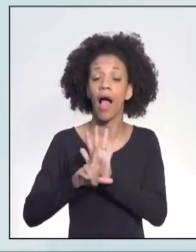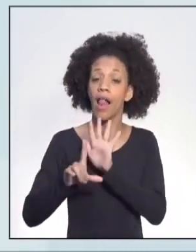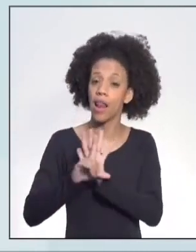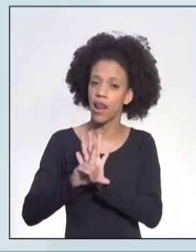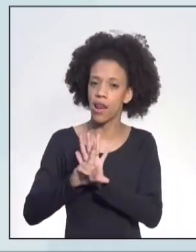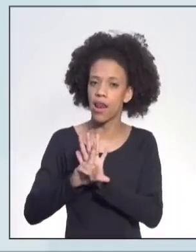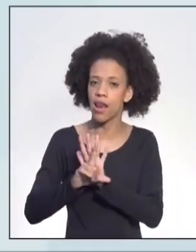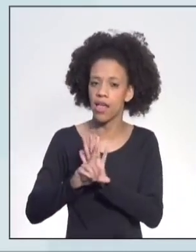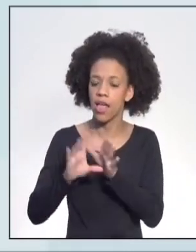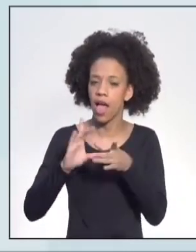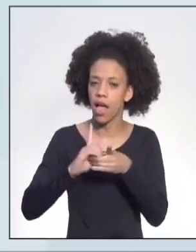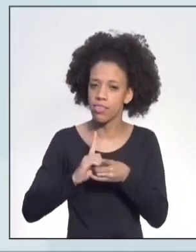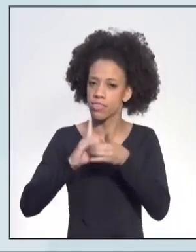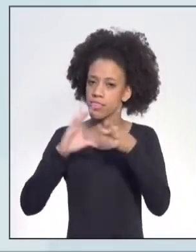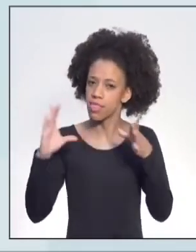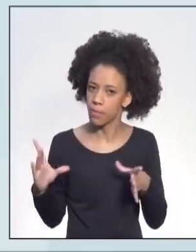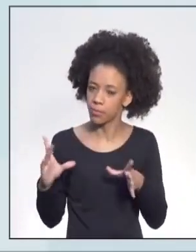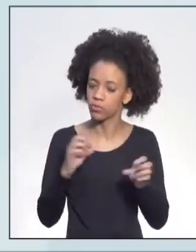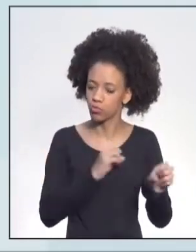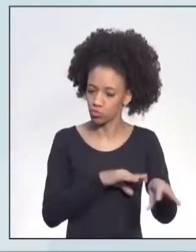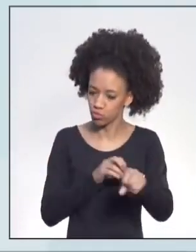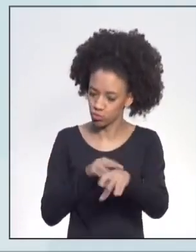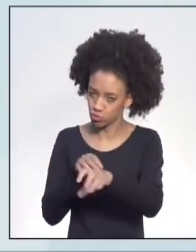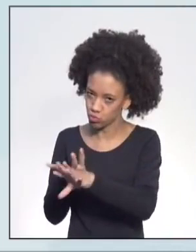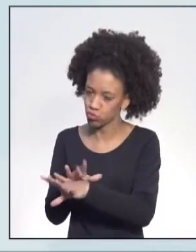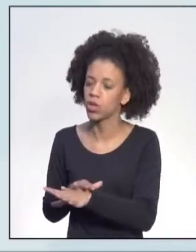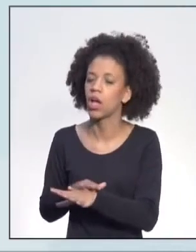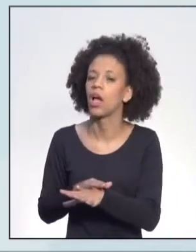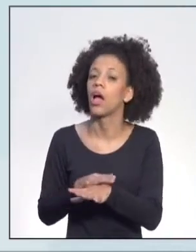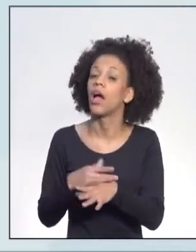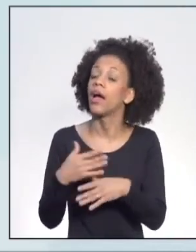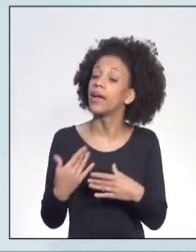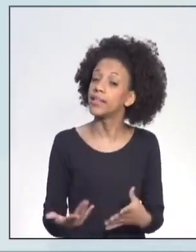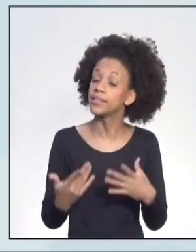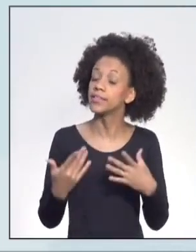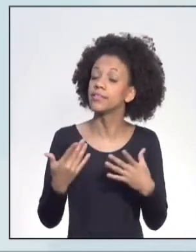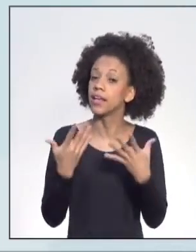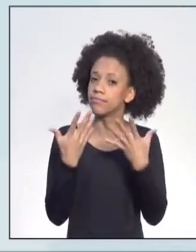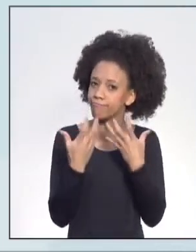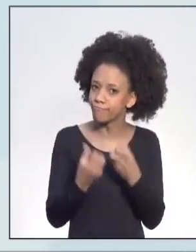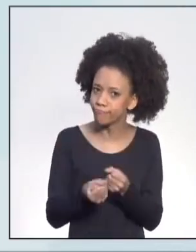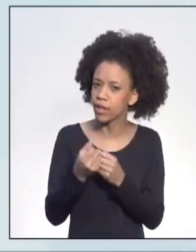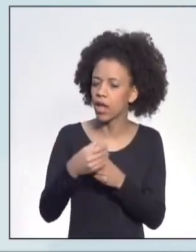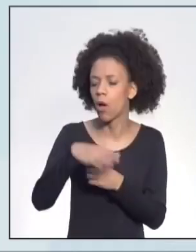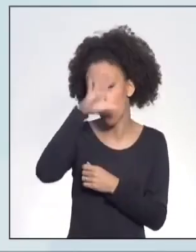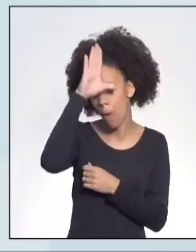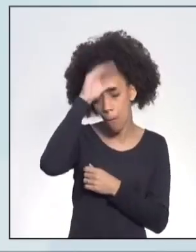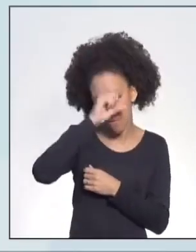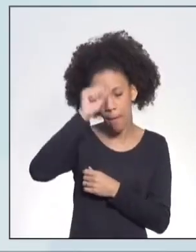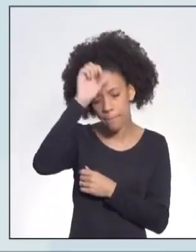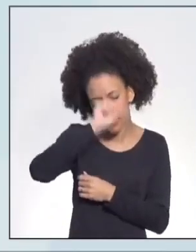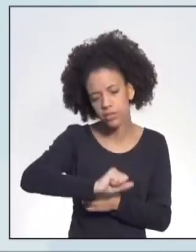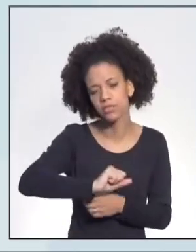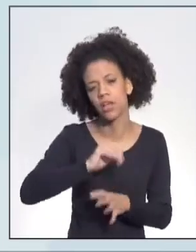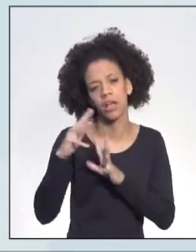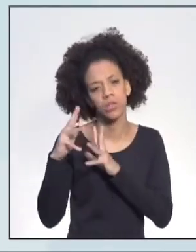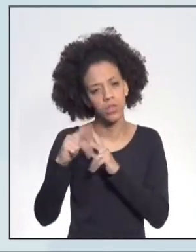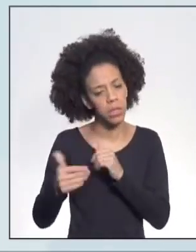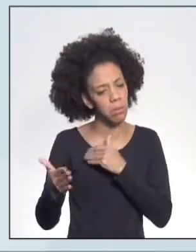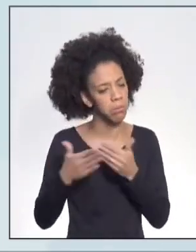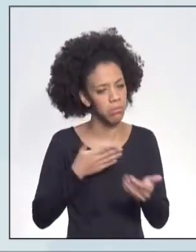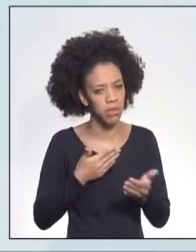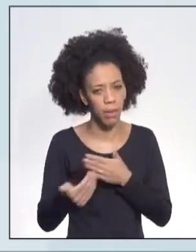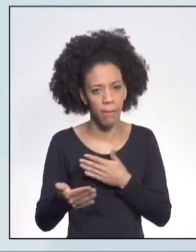a democratização do ensino, que permite o aprendizado a todos, independente da condição